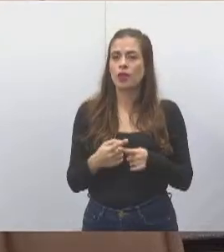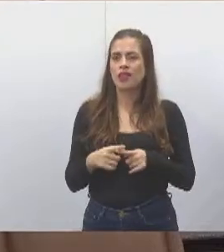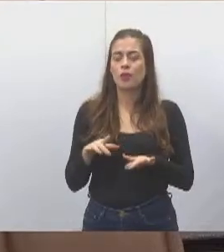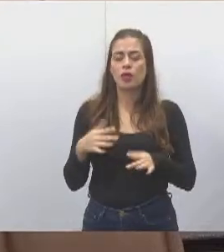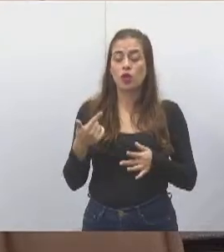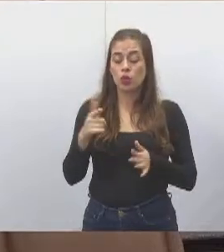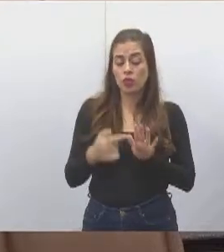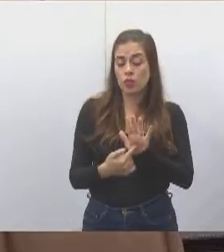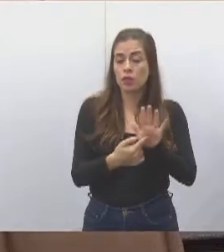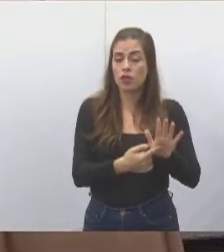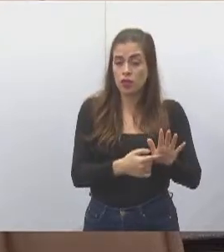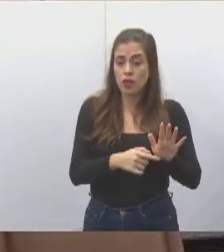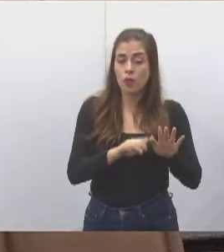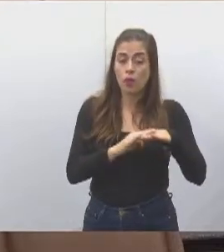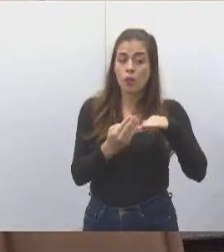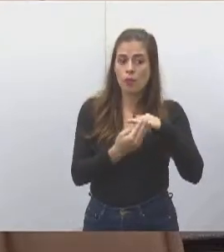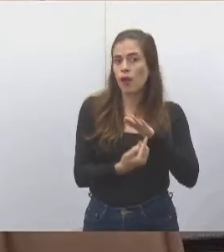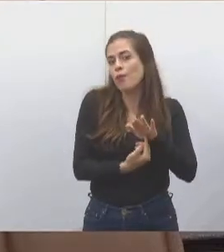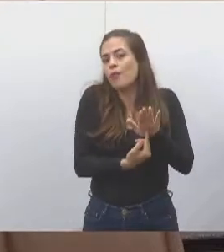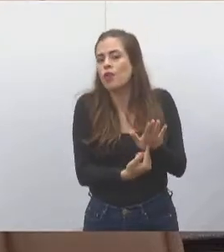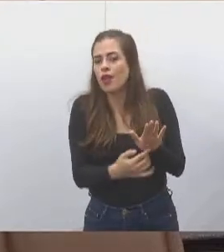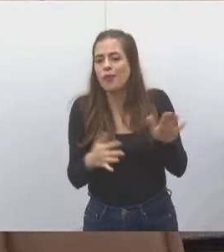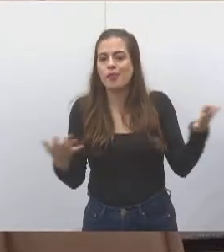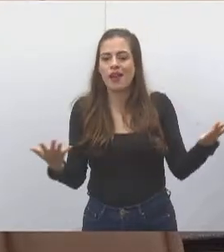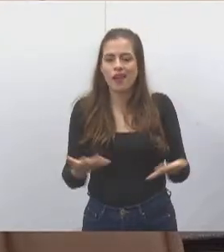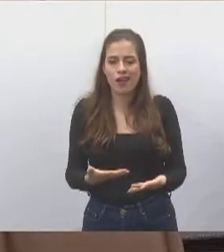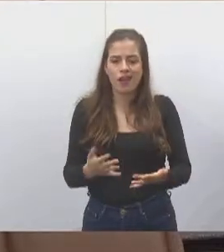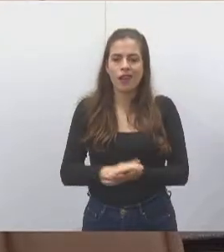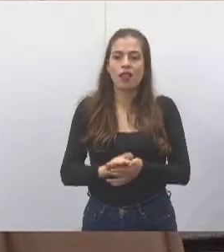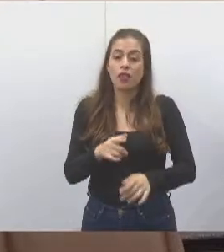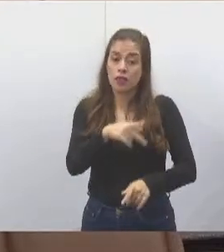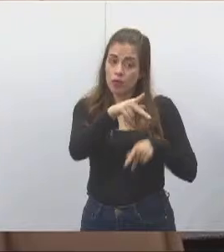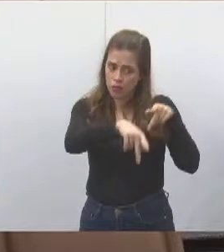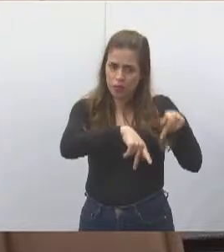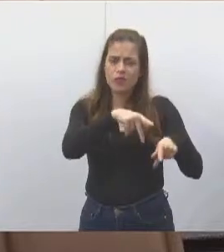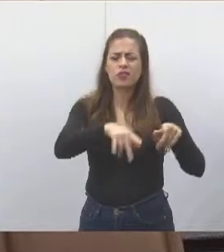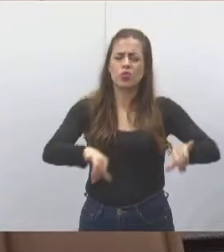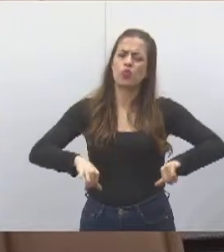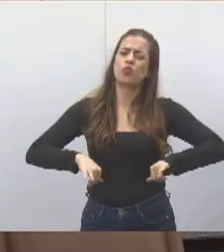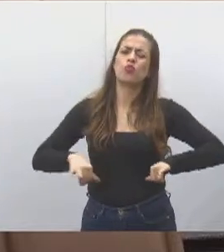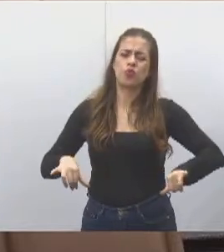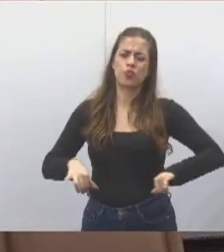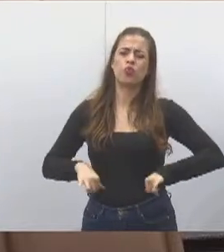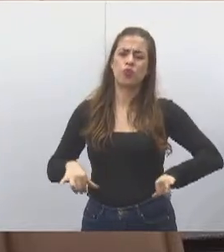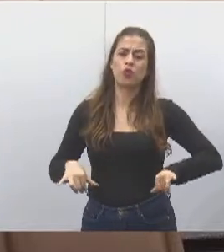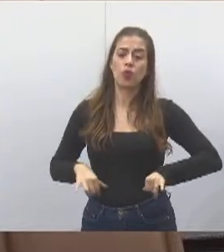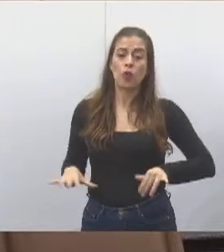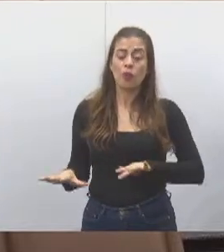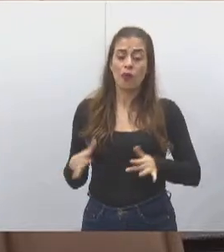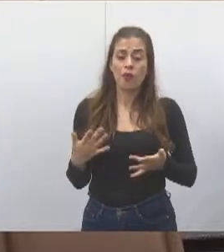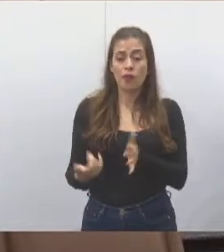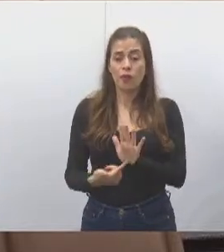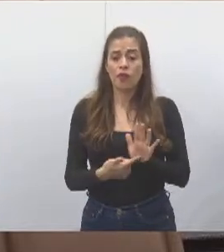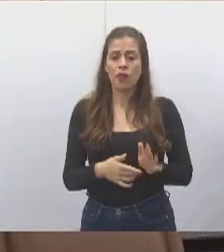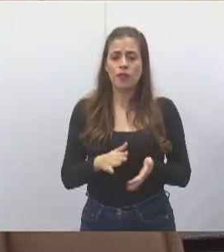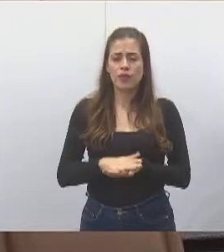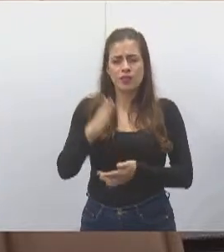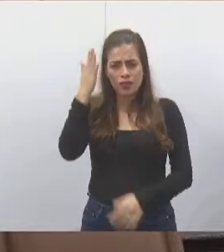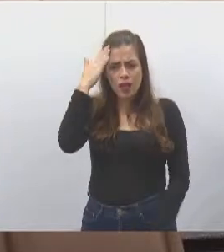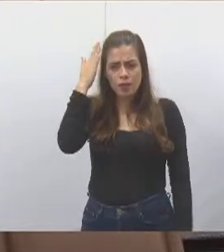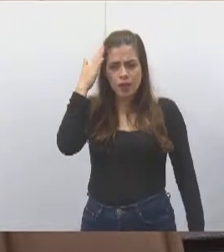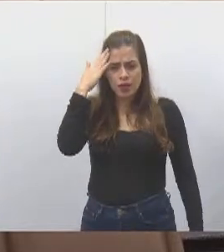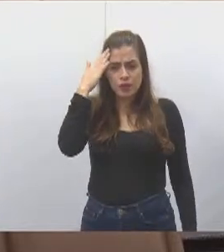bairros apareceram, pelo menos, o que é um alento. E essa população tem sofrido demais, né? Inclusive, fiquei